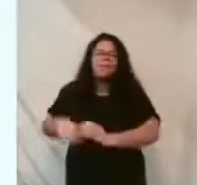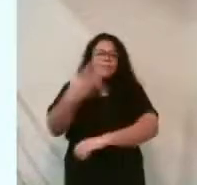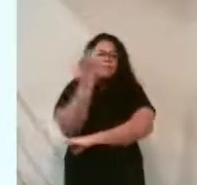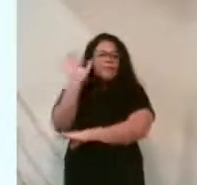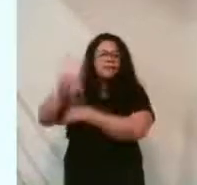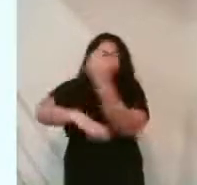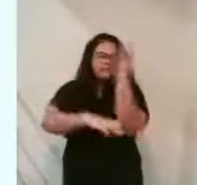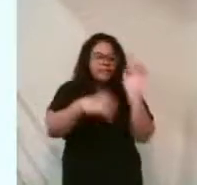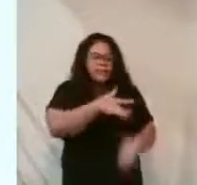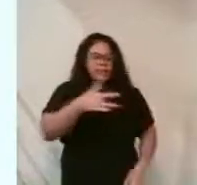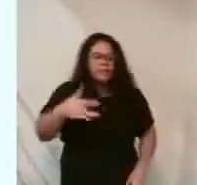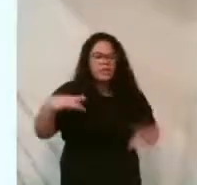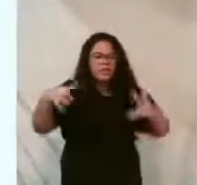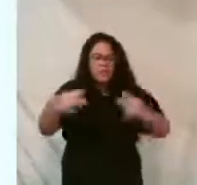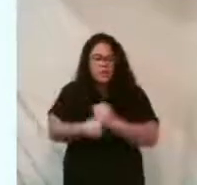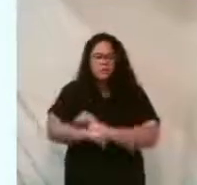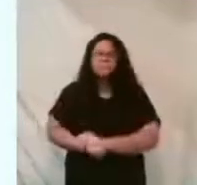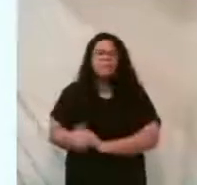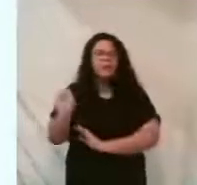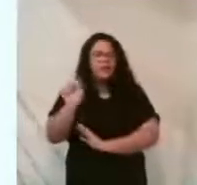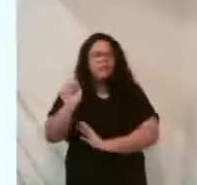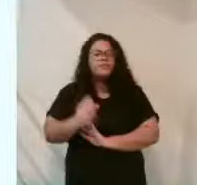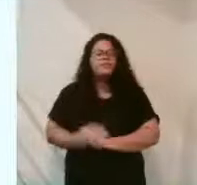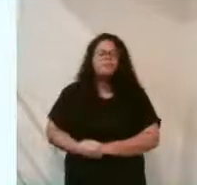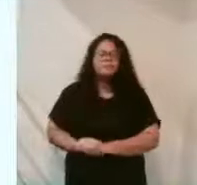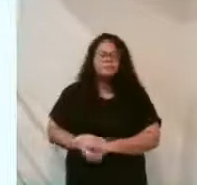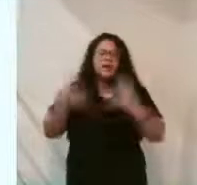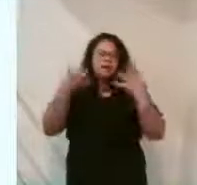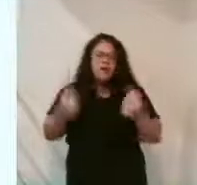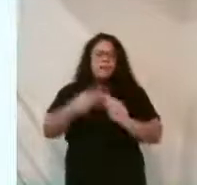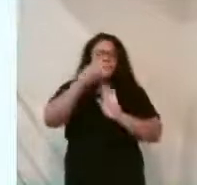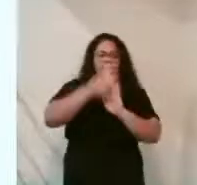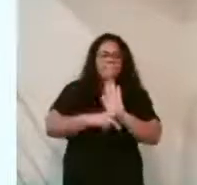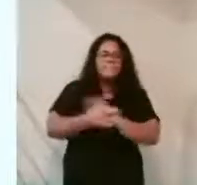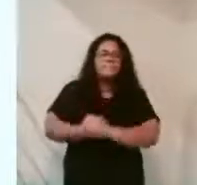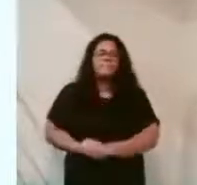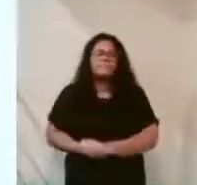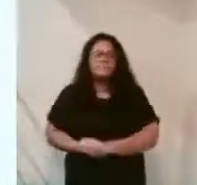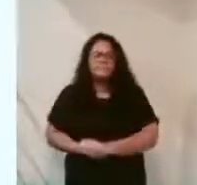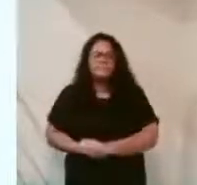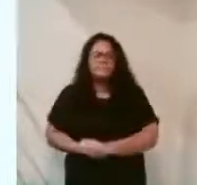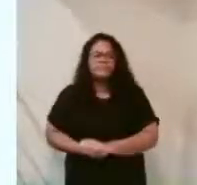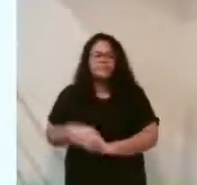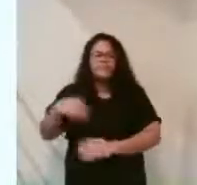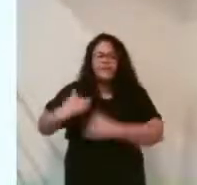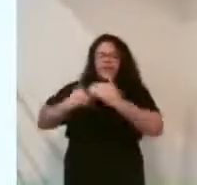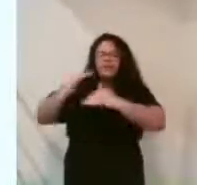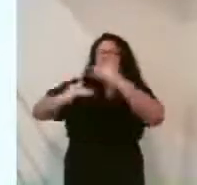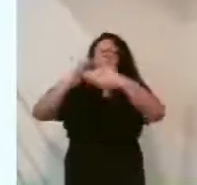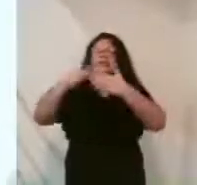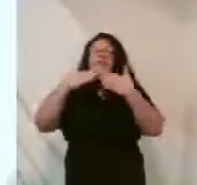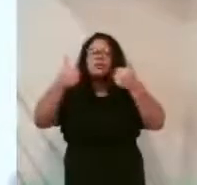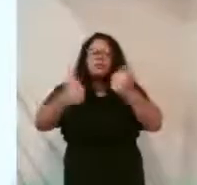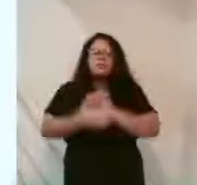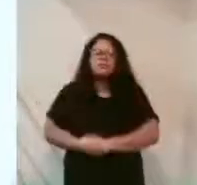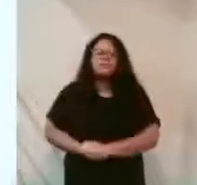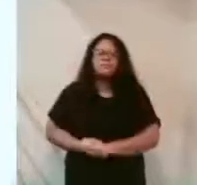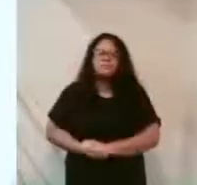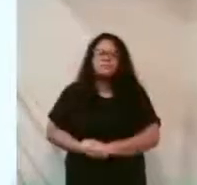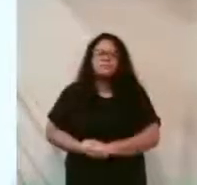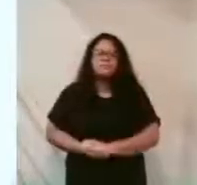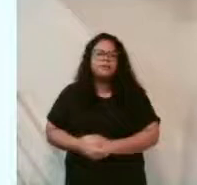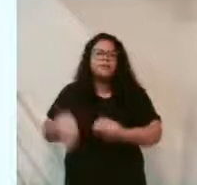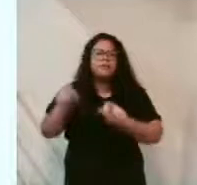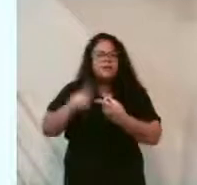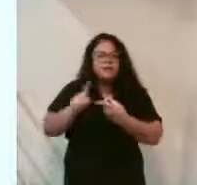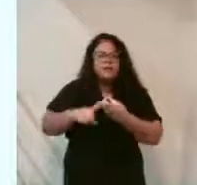saúde e à economia. 8. A adoção de um processo contínuo de desenvolvimento e aperfeiçoamento da revisão da legislação